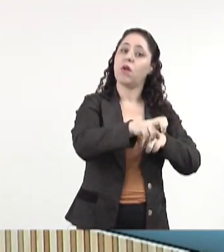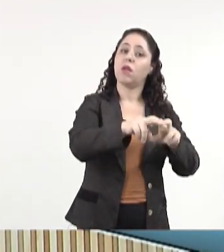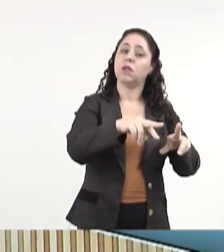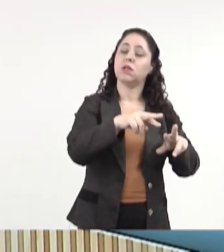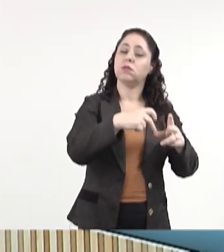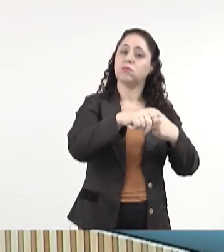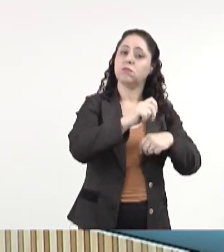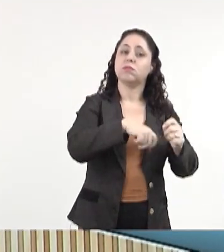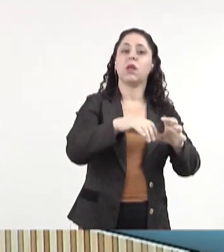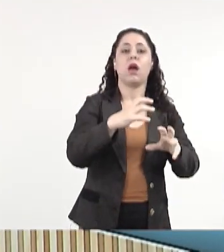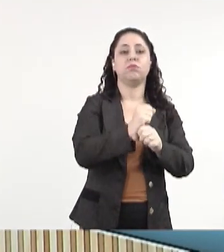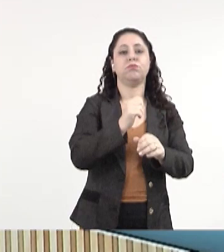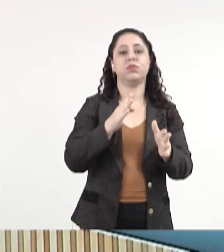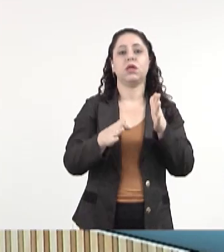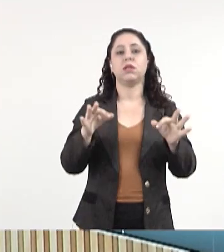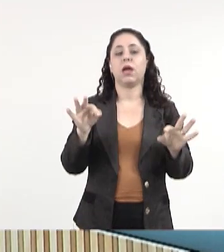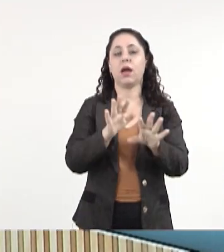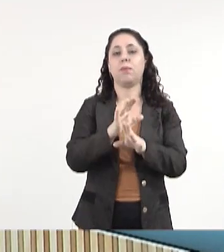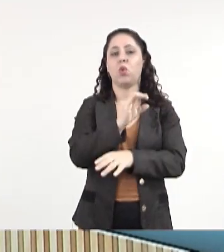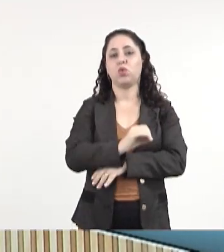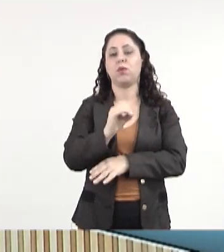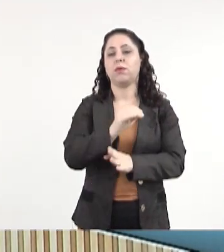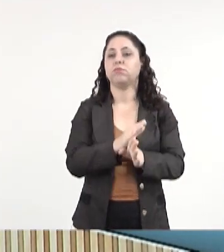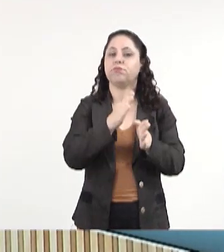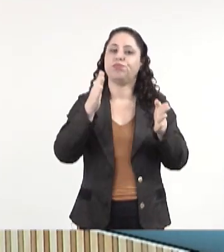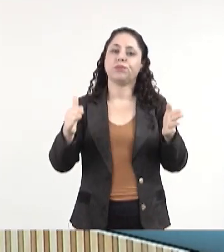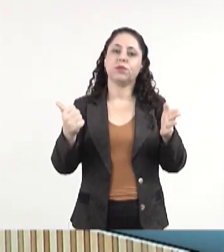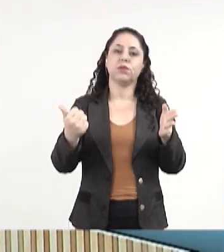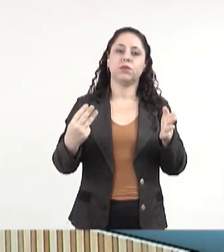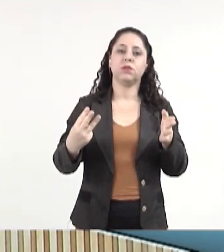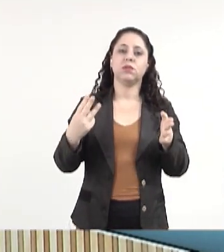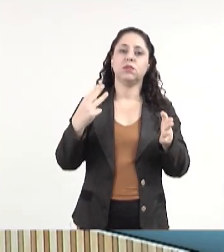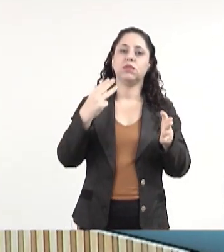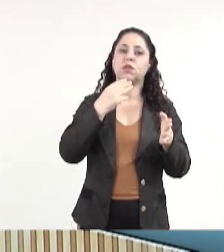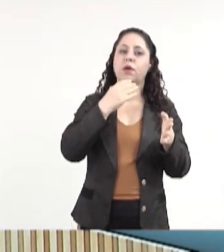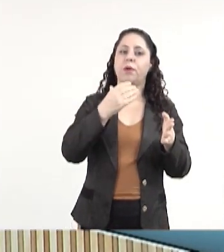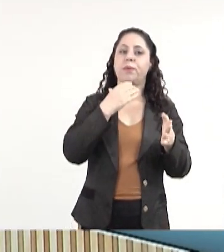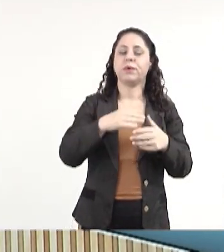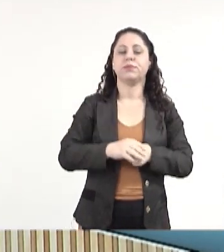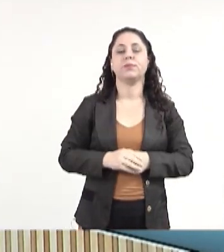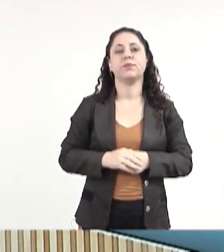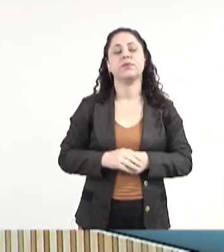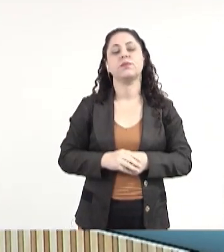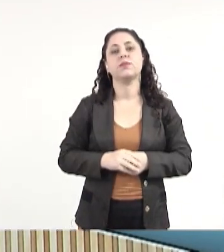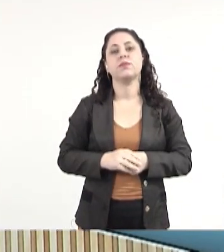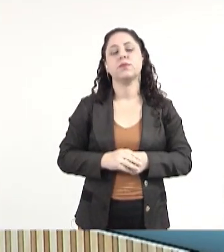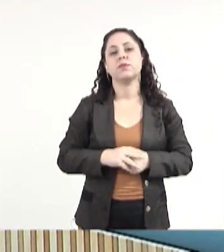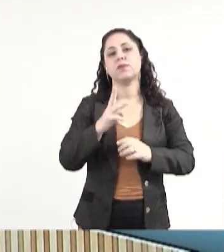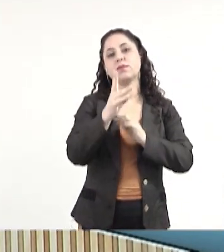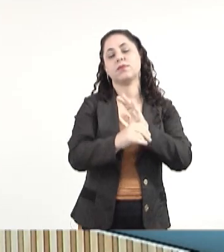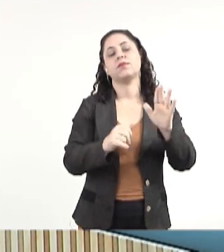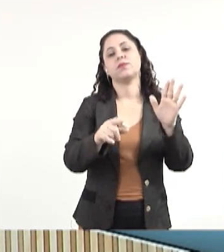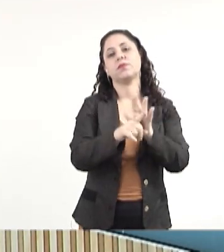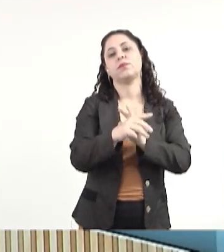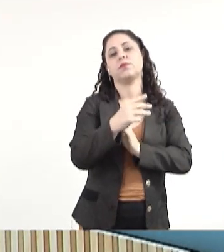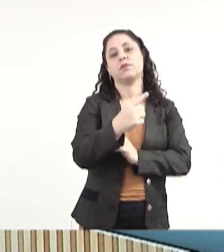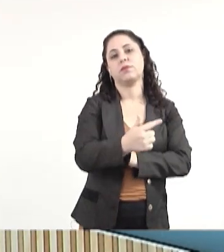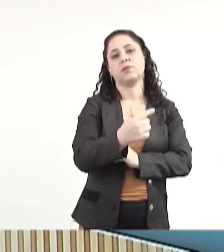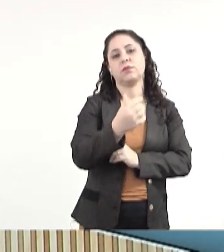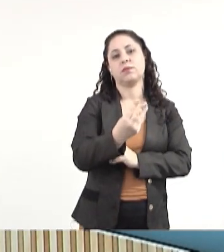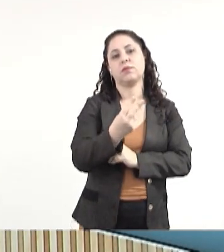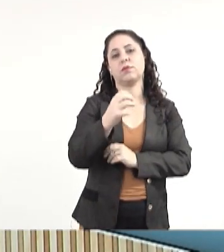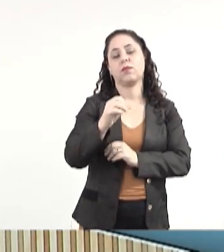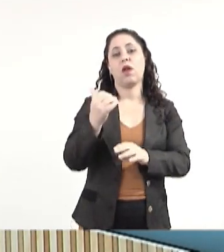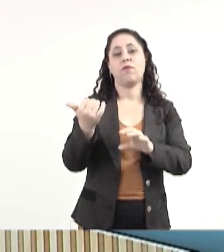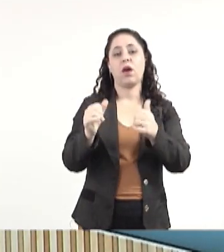Fazenda, prazo que também acabaria no final de outubro, prorrogado até o dia 13 de dezembro. Projeto de lei 239 aprovado,